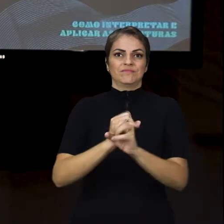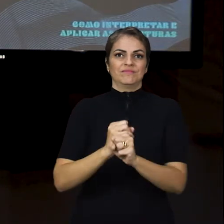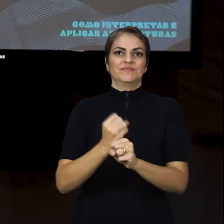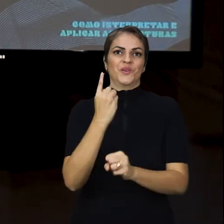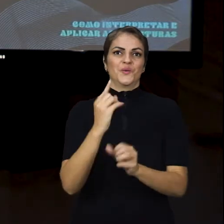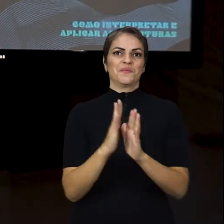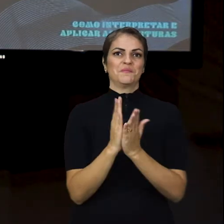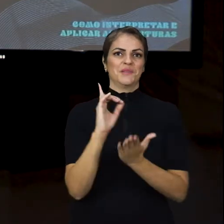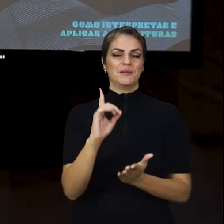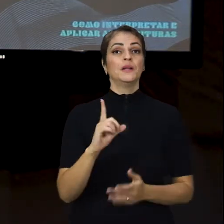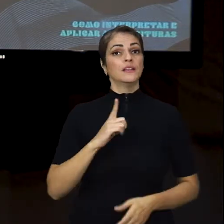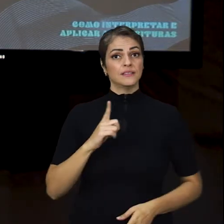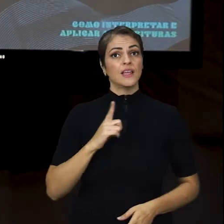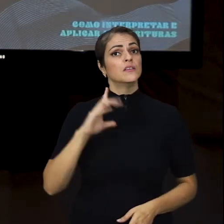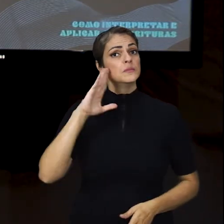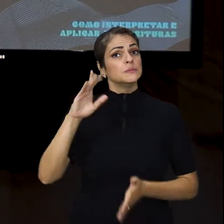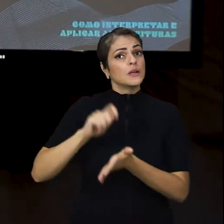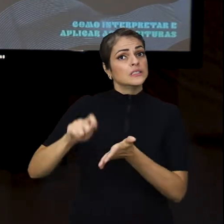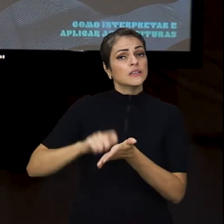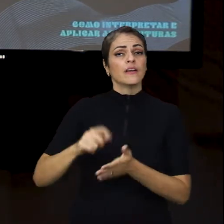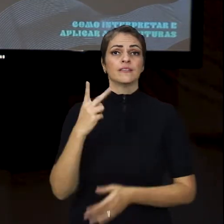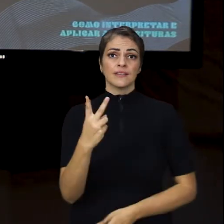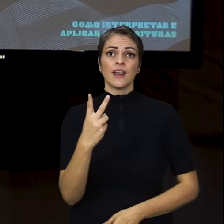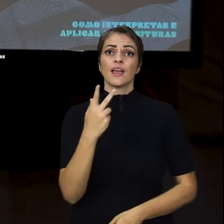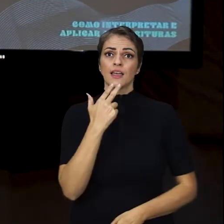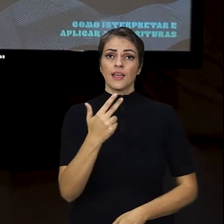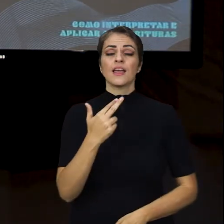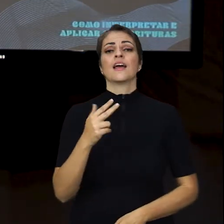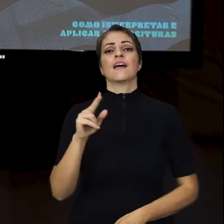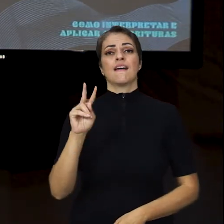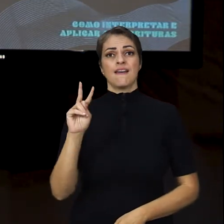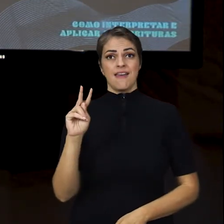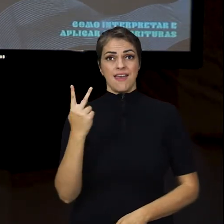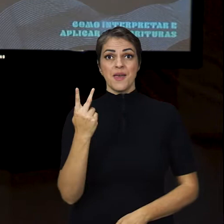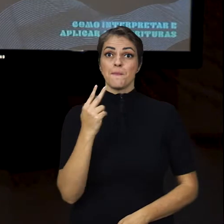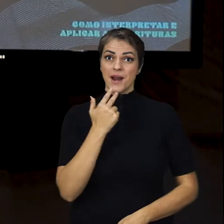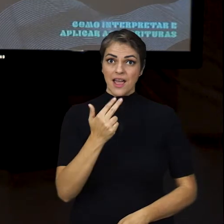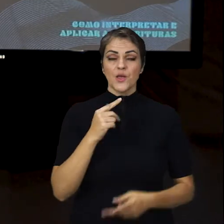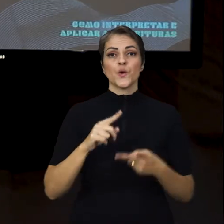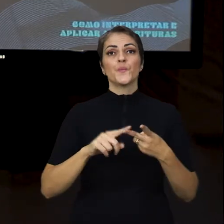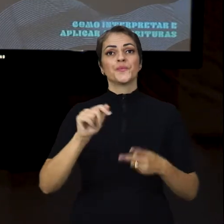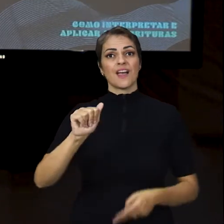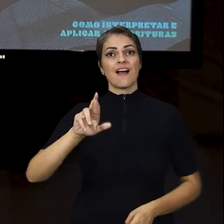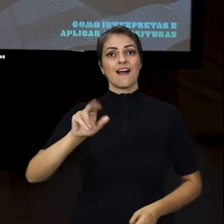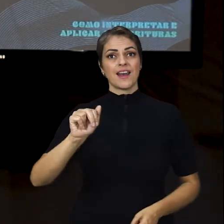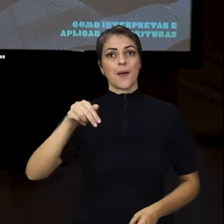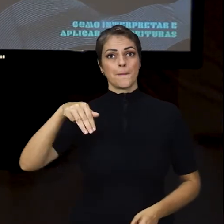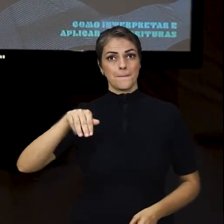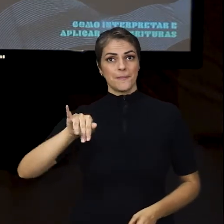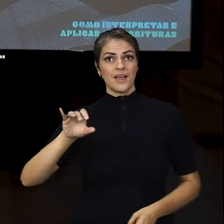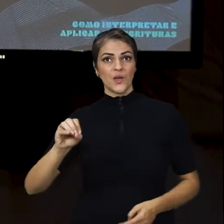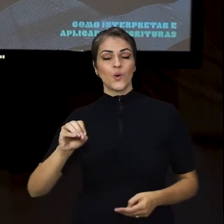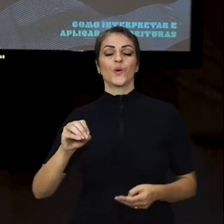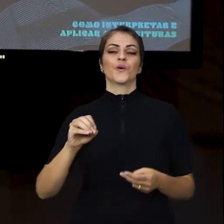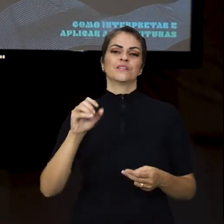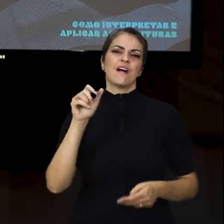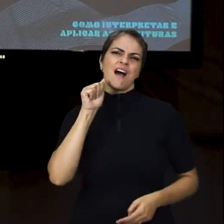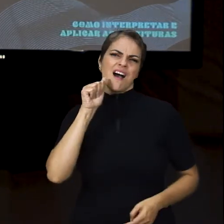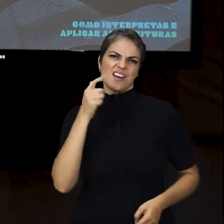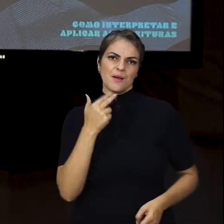em 3 idiomas diferentes: o hebraico, o aramaico e o grego. O Antigo Testamento prioritariamente,